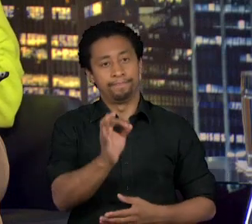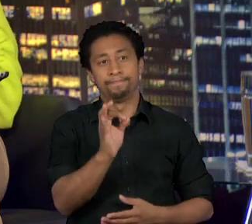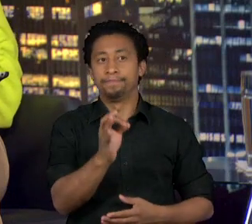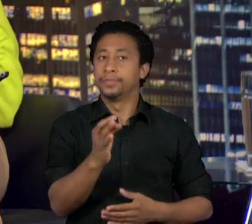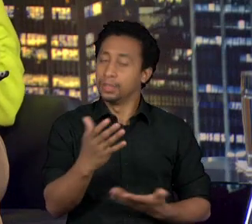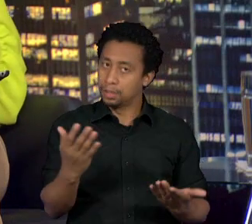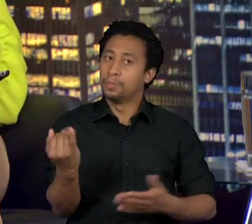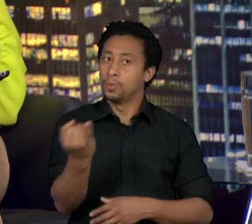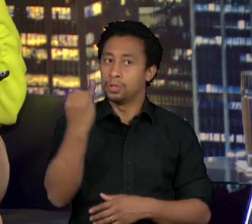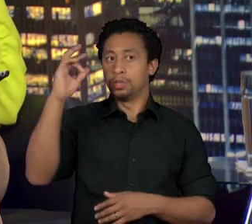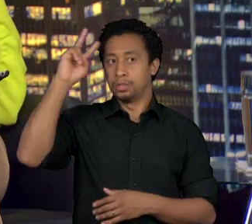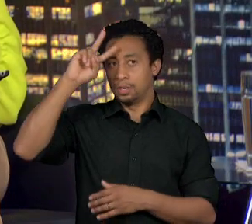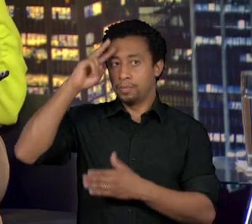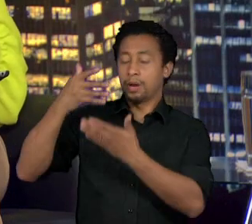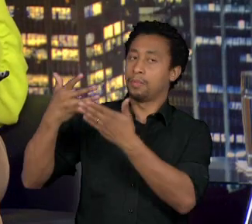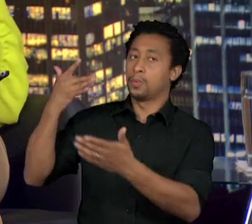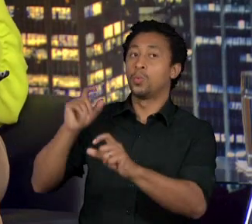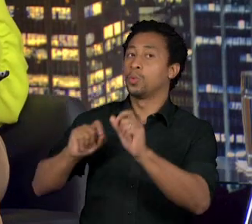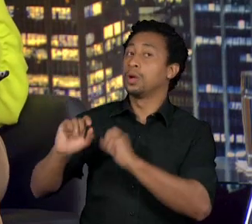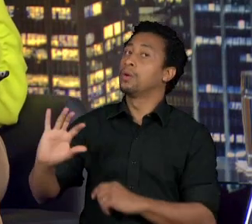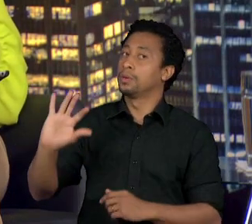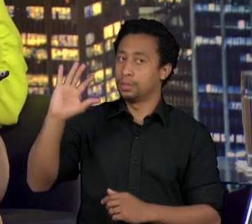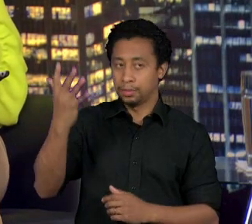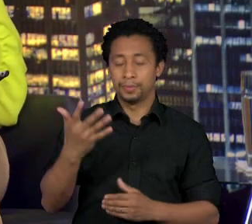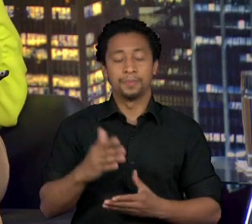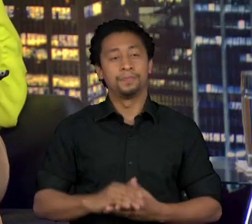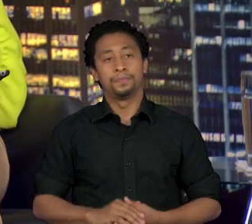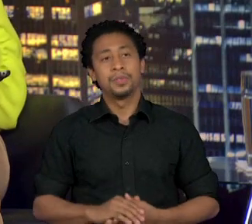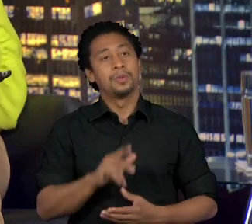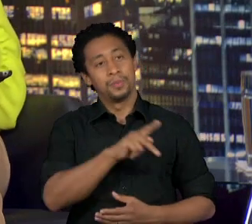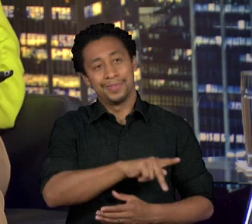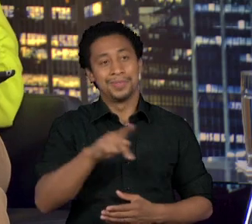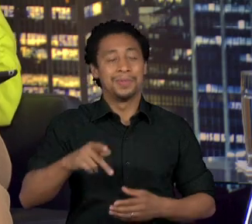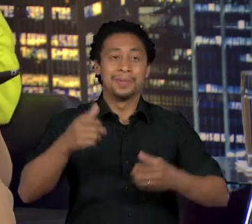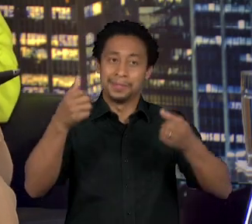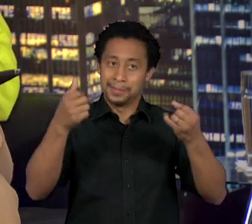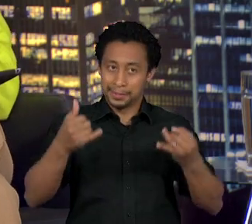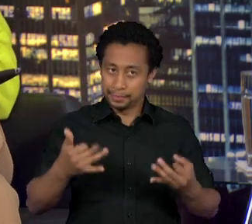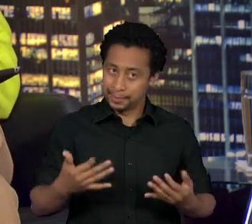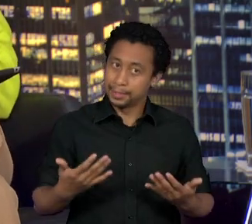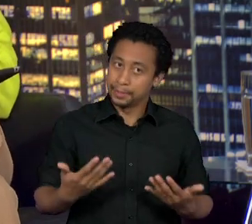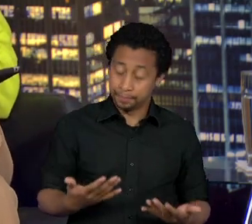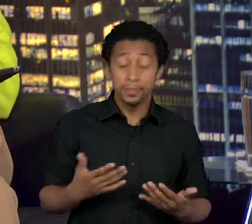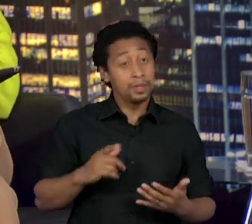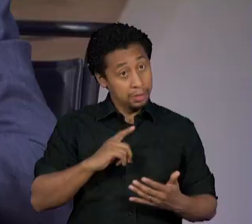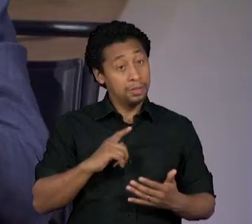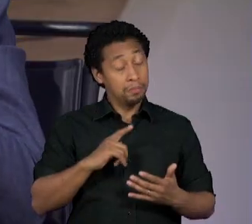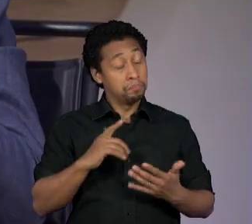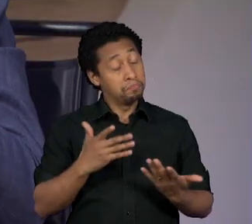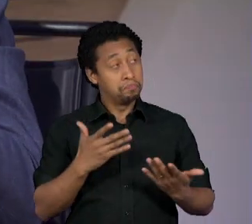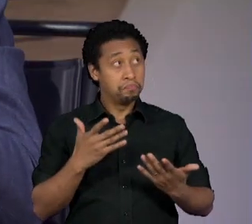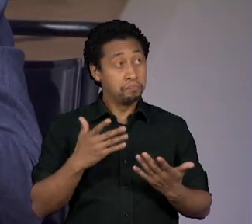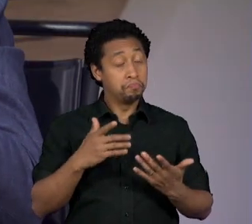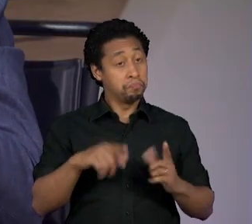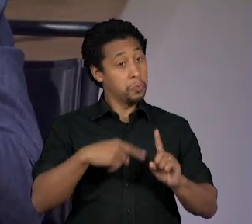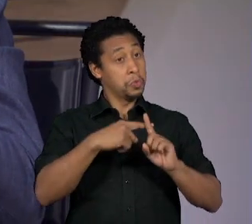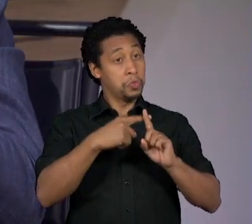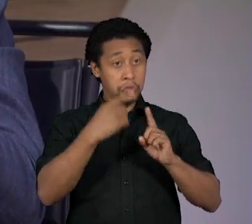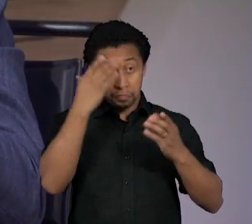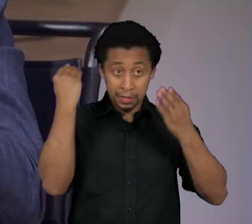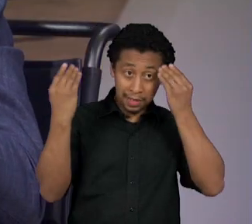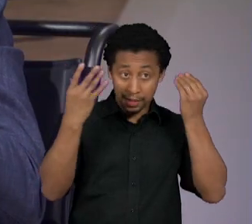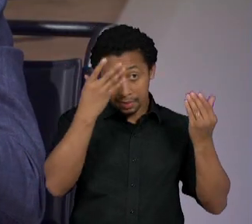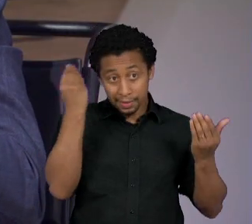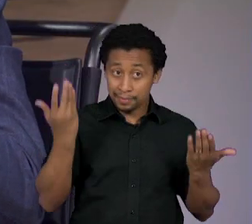passado, não é? E a professora cita algo interessante, que é o esquecimento quando ele é positivo. A memória, ela está